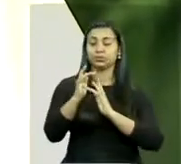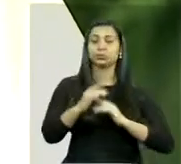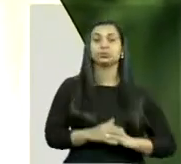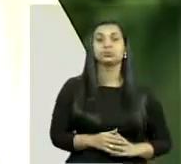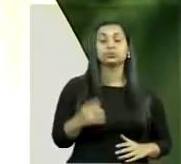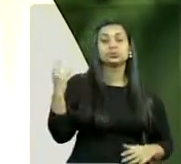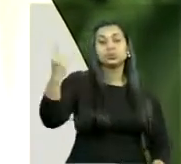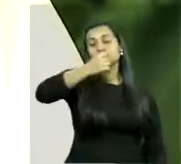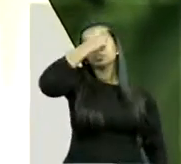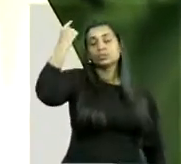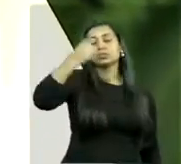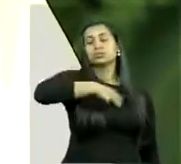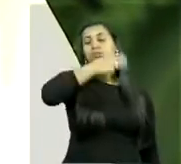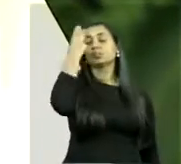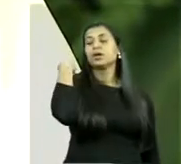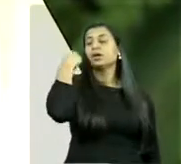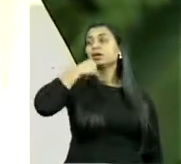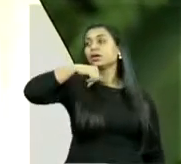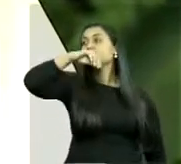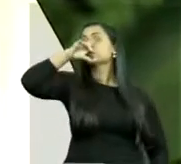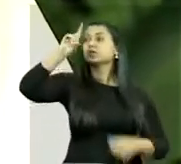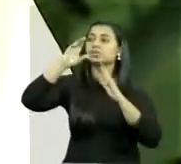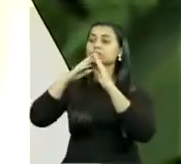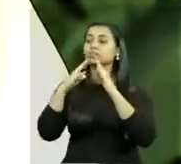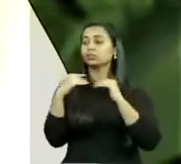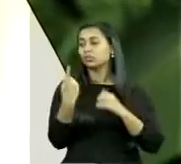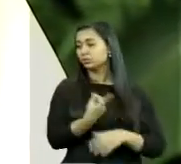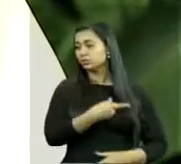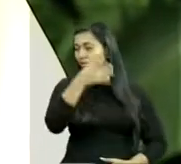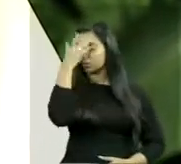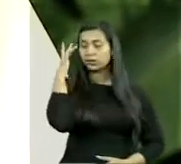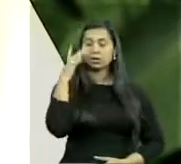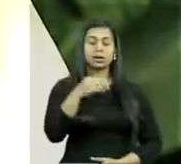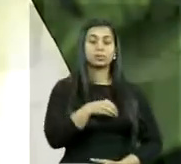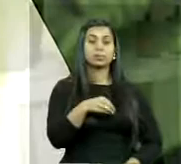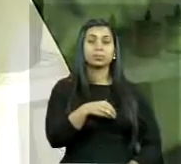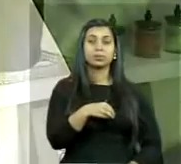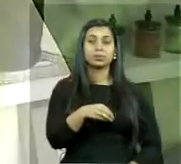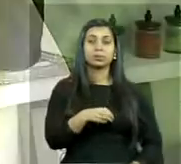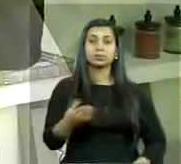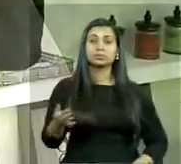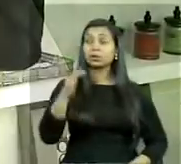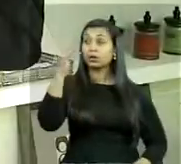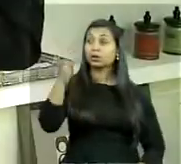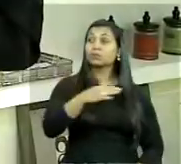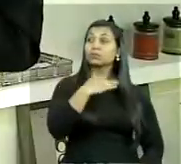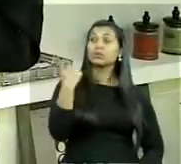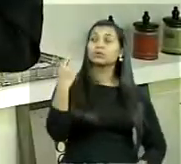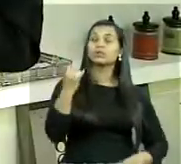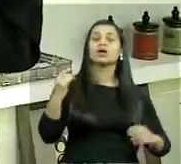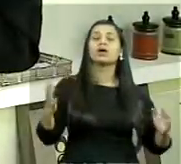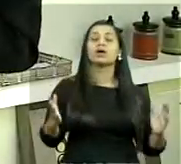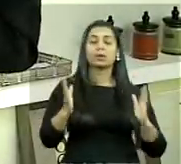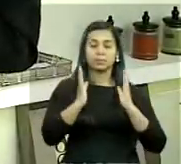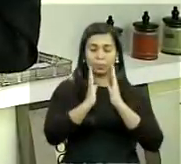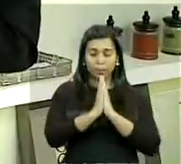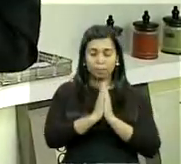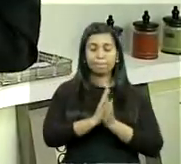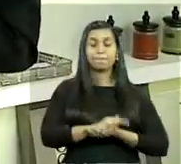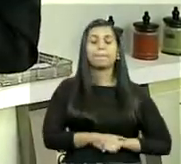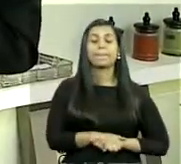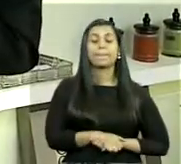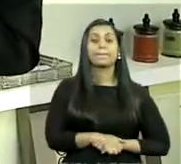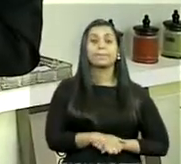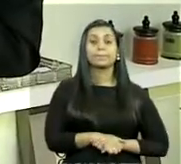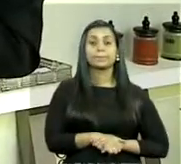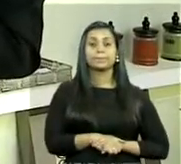vosso ventre, Jesus. Santa Maria, Mãe de Deus, rogai por nós, pecadores, agora e